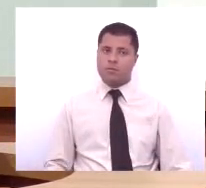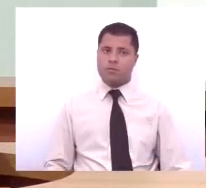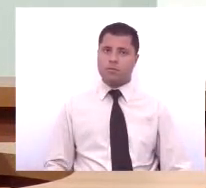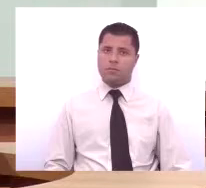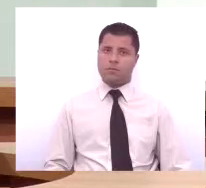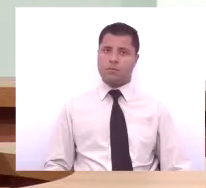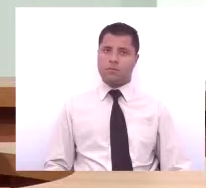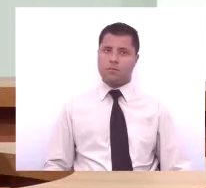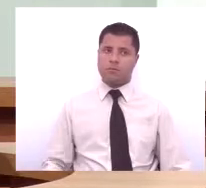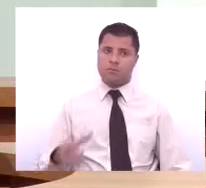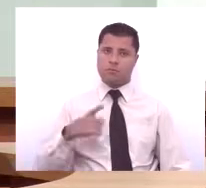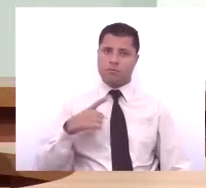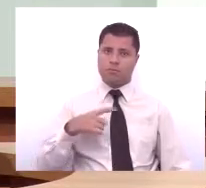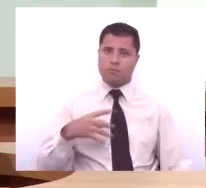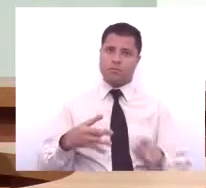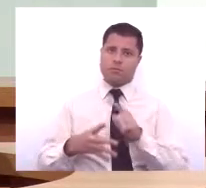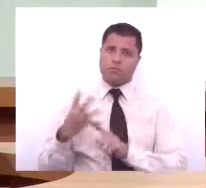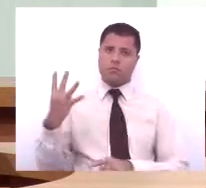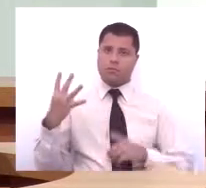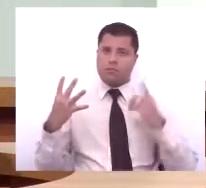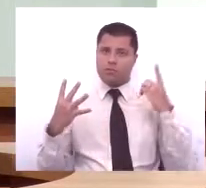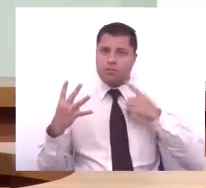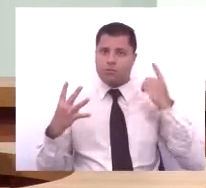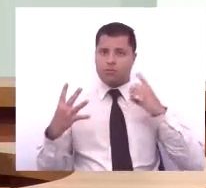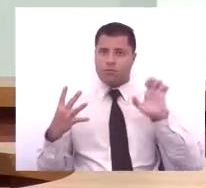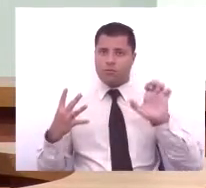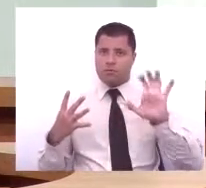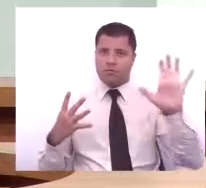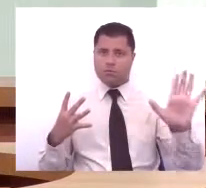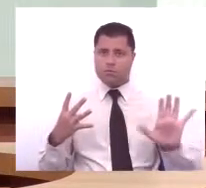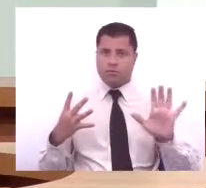elegeu 4 deputados estaduais.